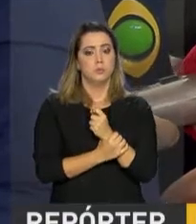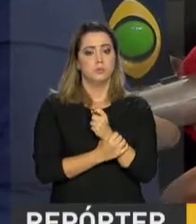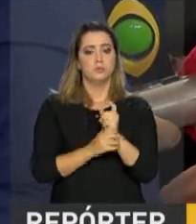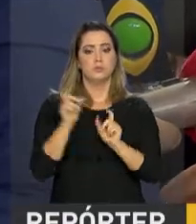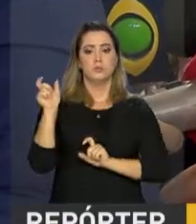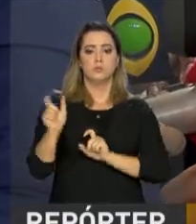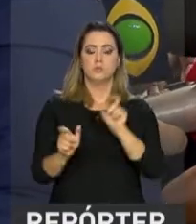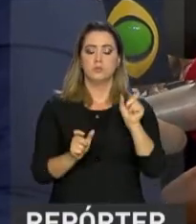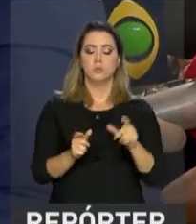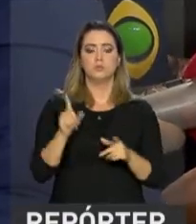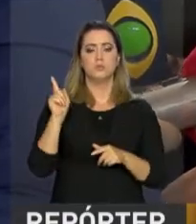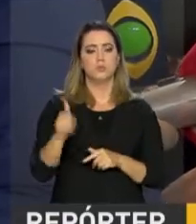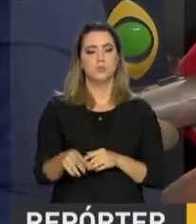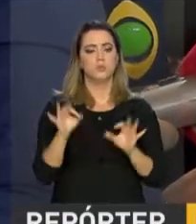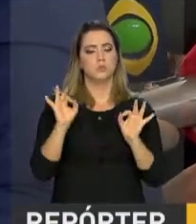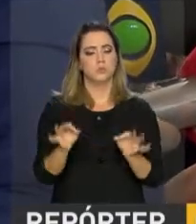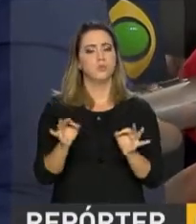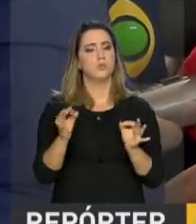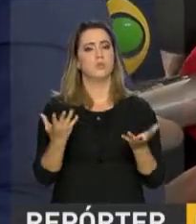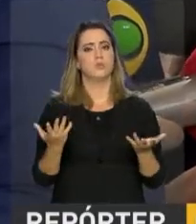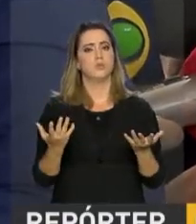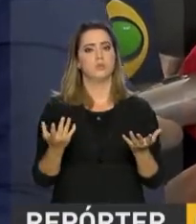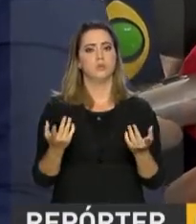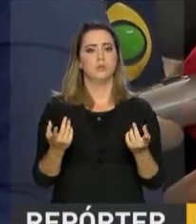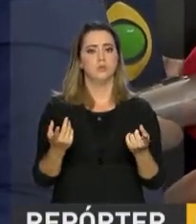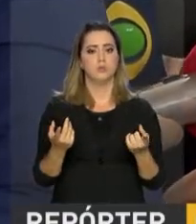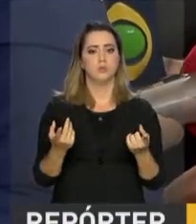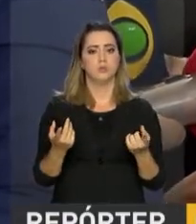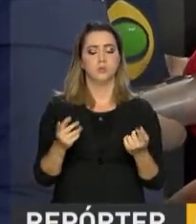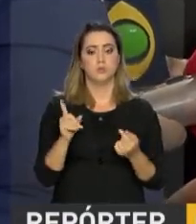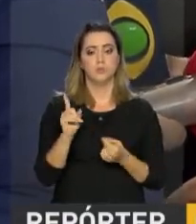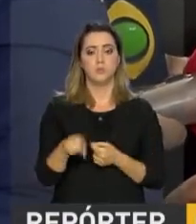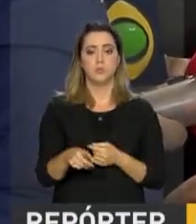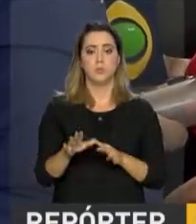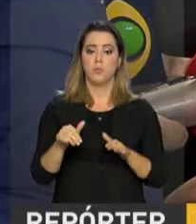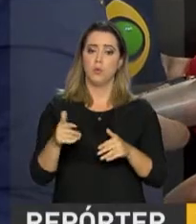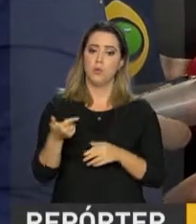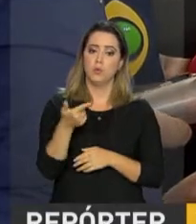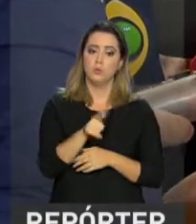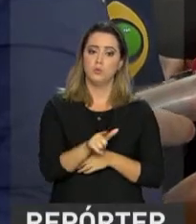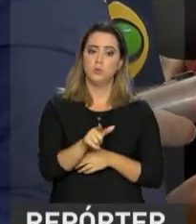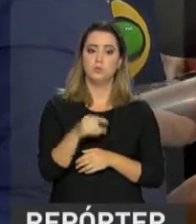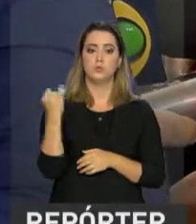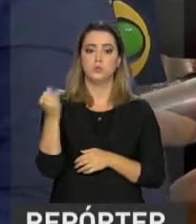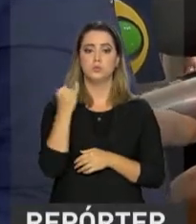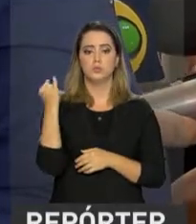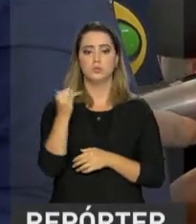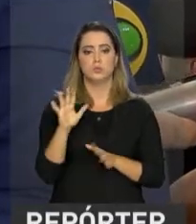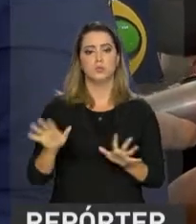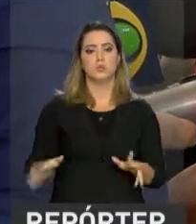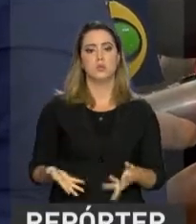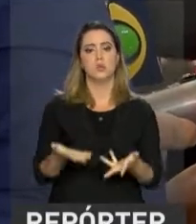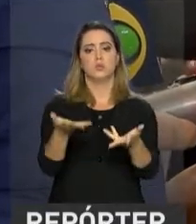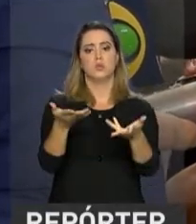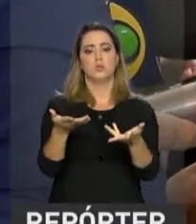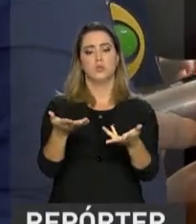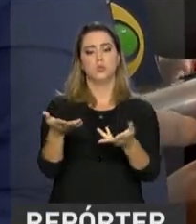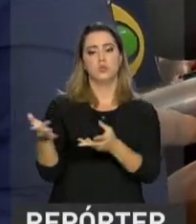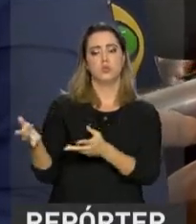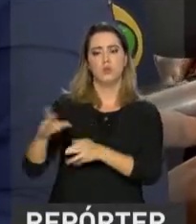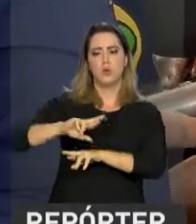usuários até eu acho positivo por outro lado deve-se estimular a concorrência